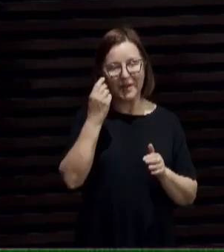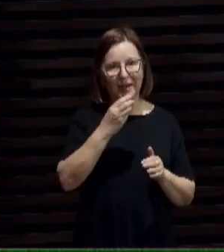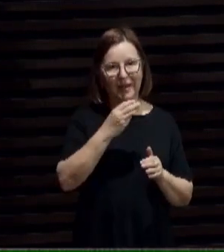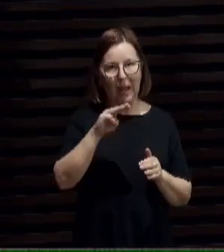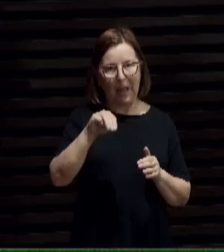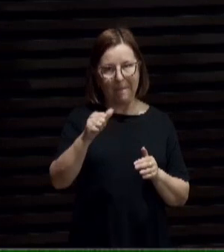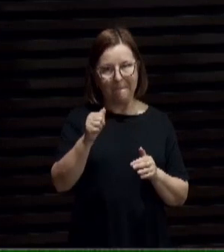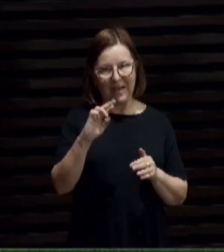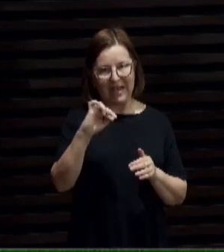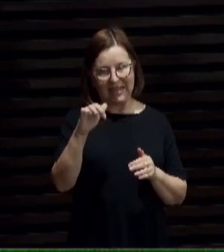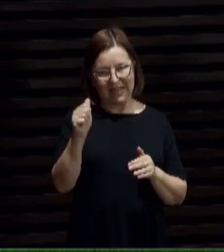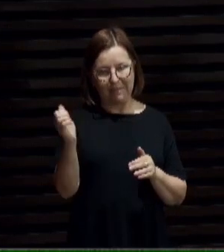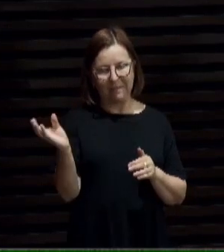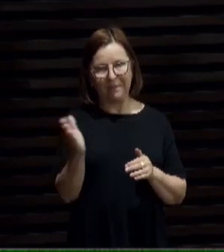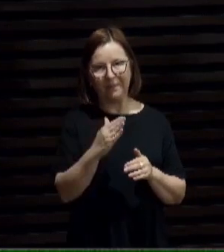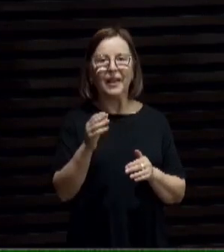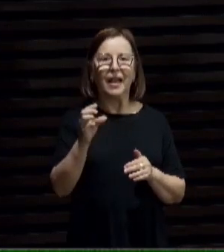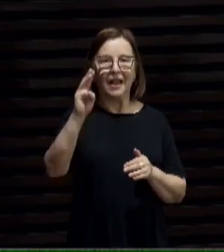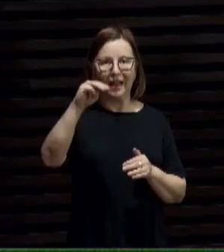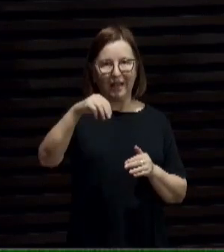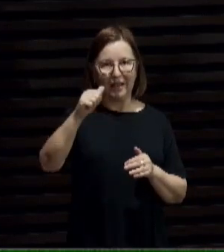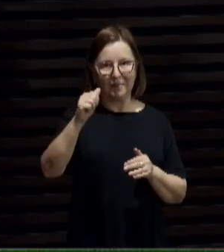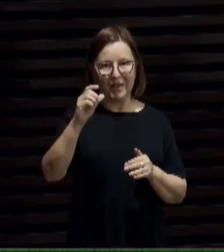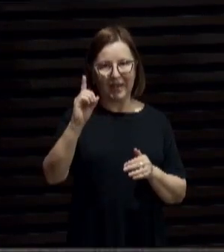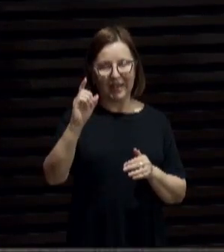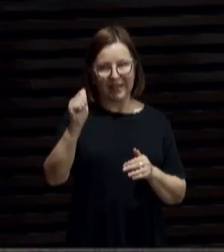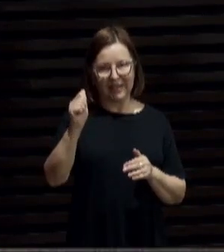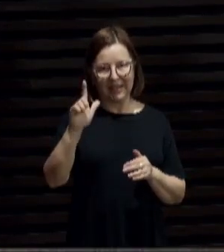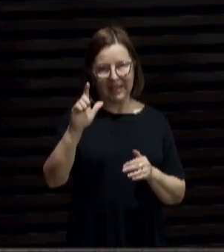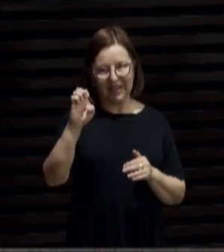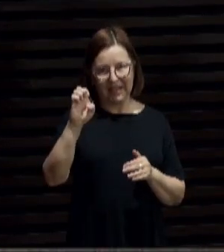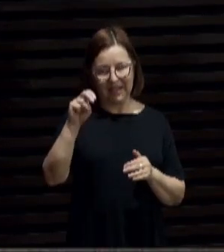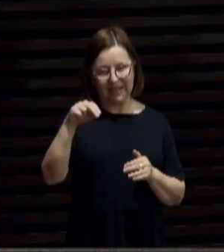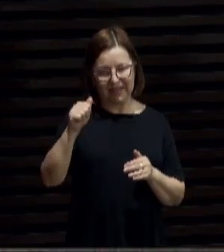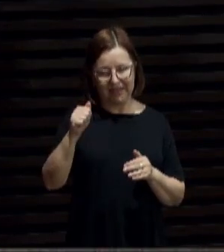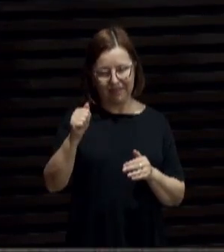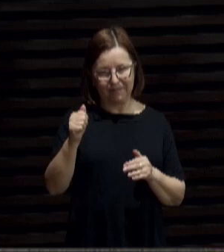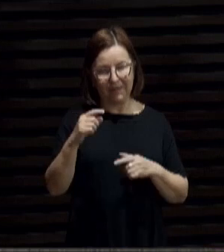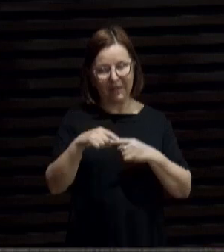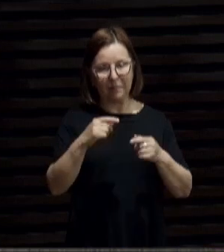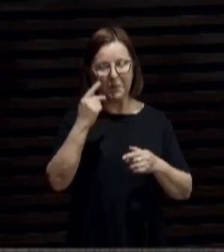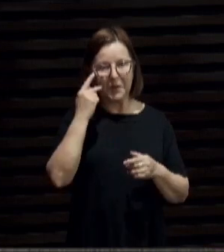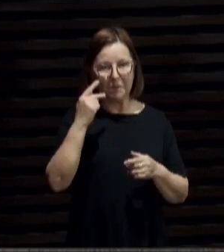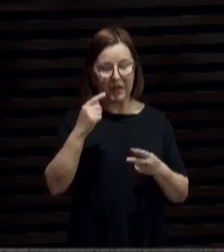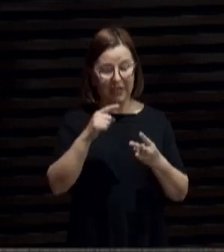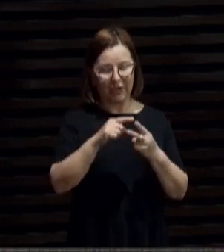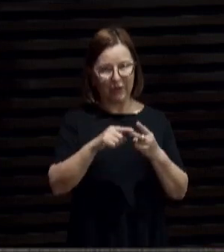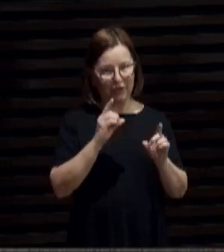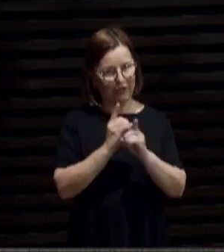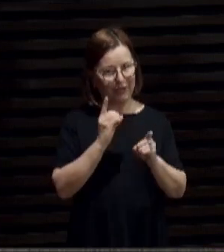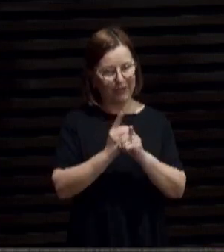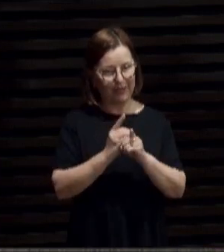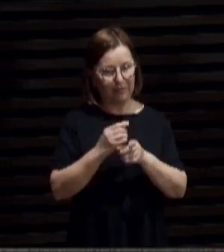depois aparece aos 2 no caminho de Emaús, depois aparece aos 10 no